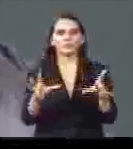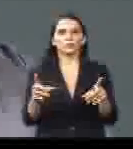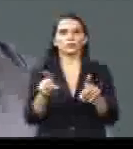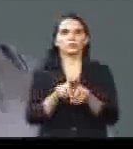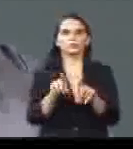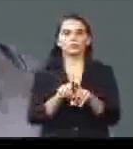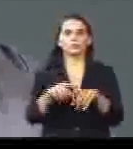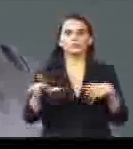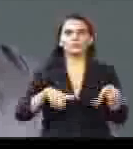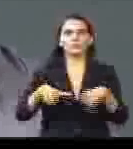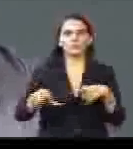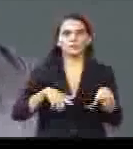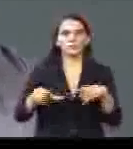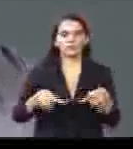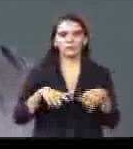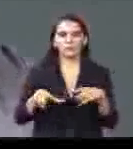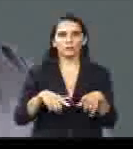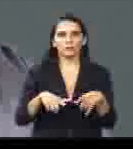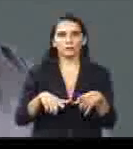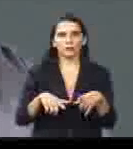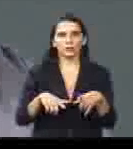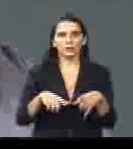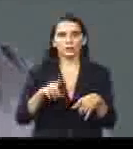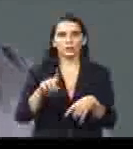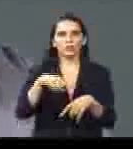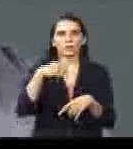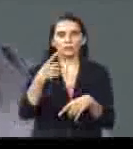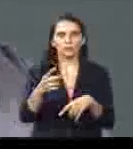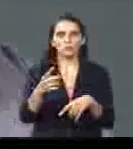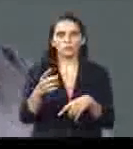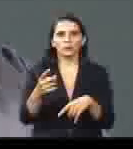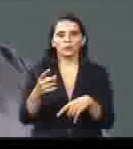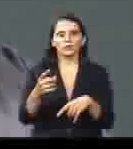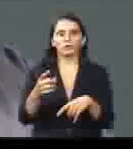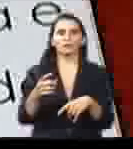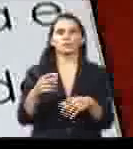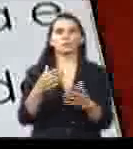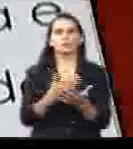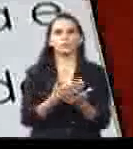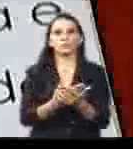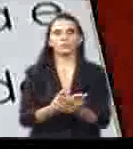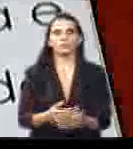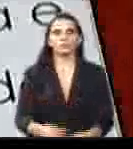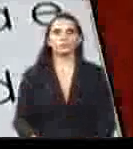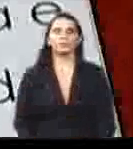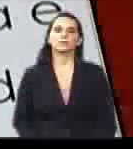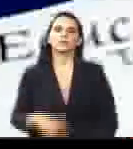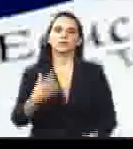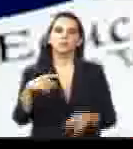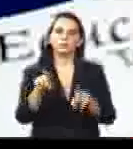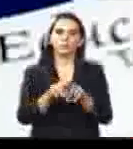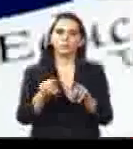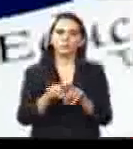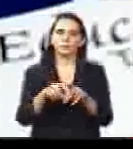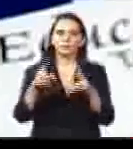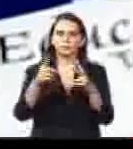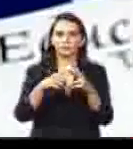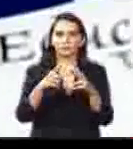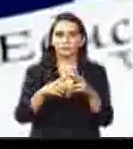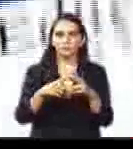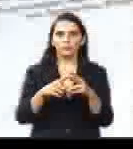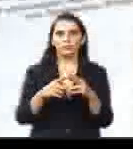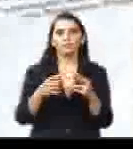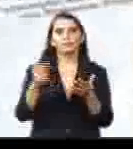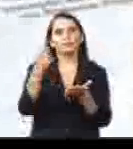ressocialização, incluindo a ação do trabalho e sua posterior saída do sistema. Outra linha de atuação do